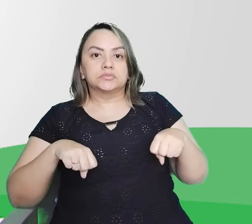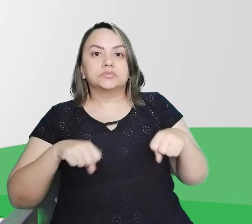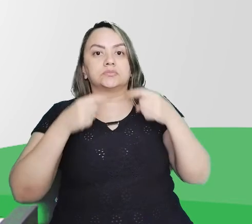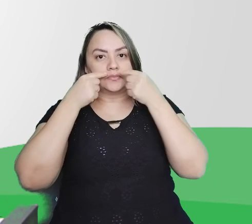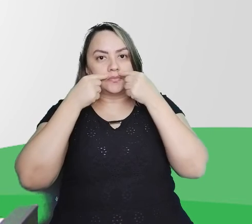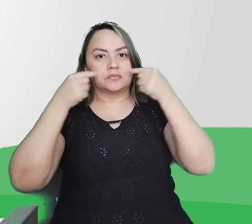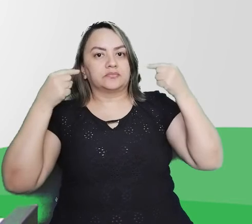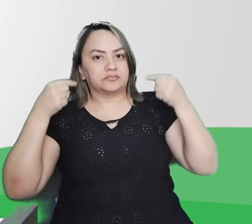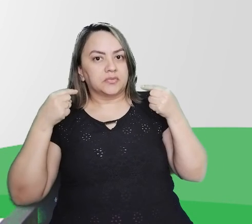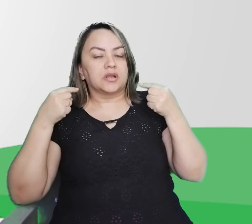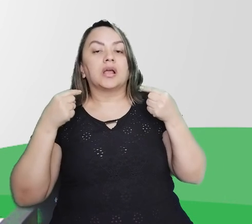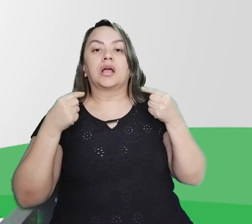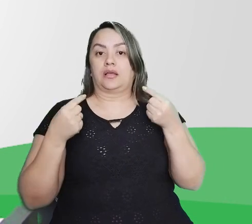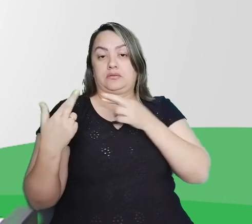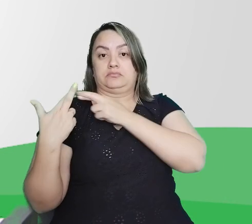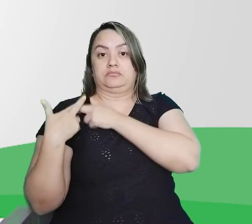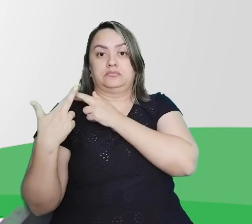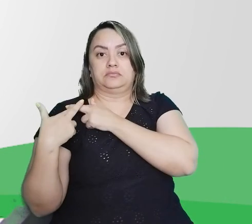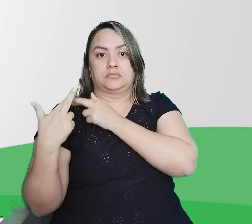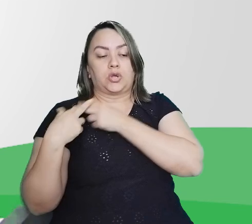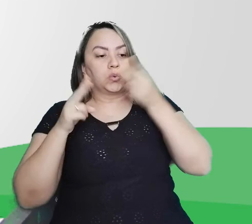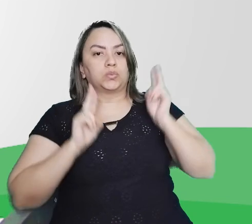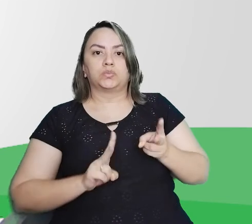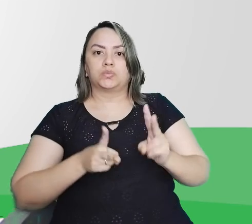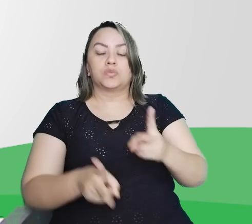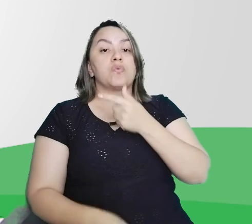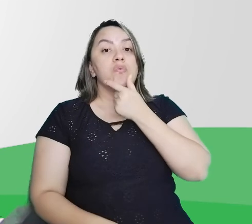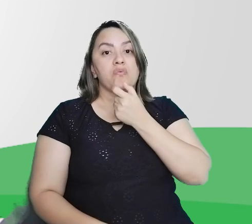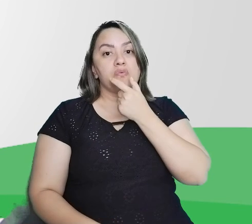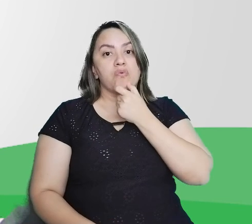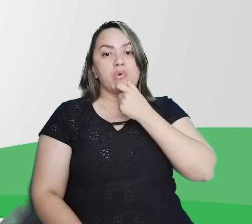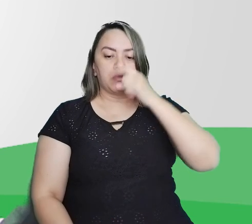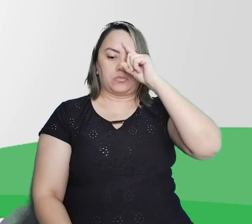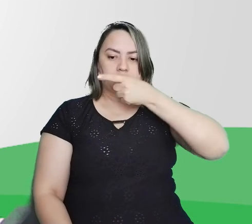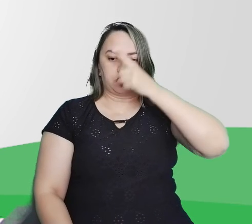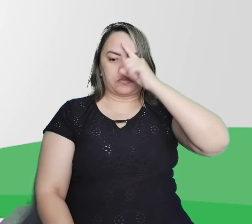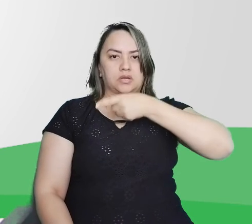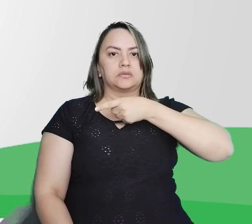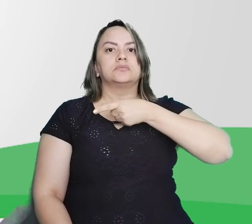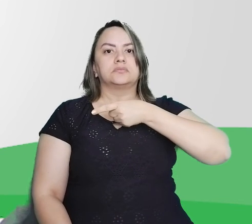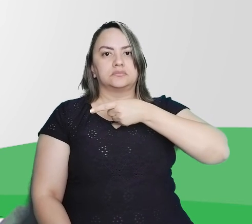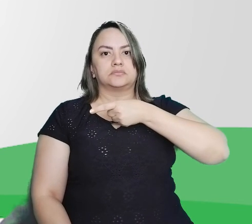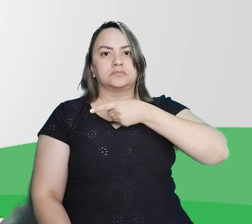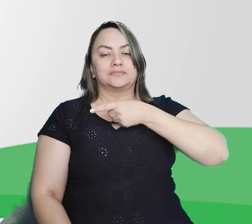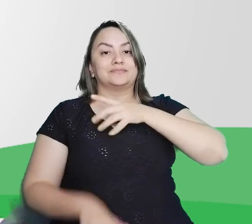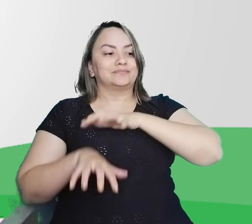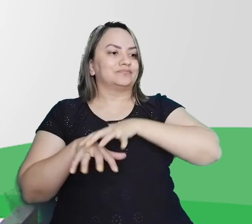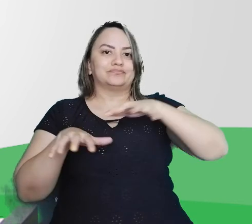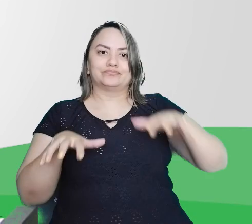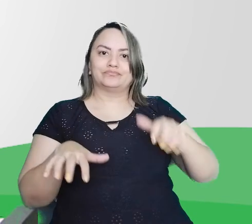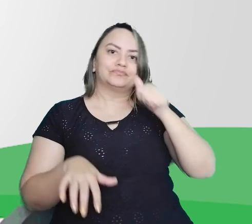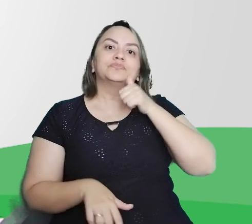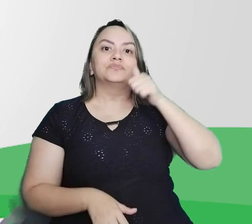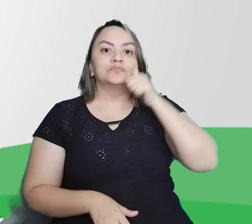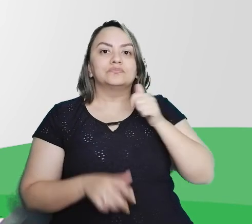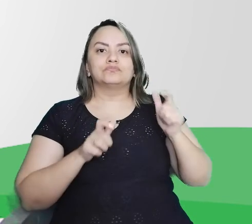na centralidade do poder, enquanto retira sistematicamente e repetidamente as mulheres dos espaços